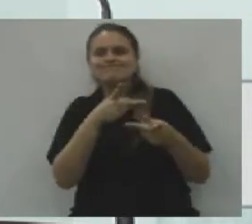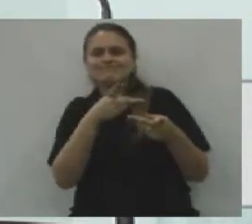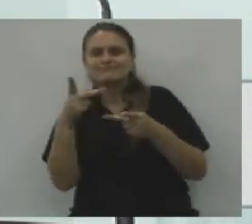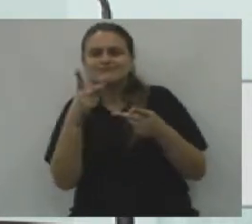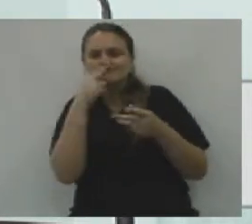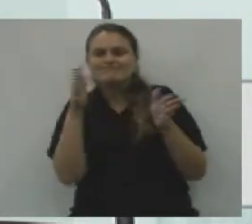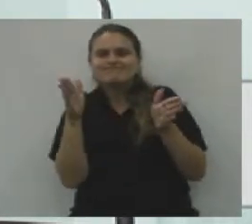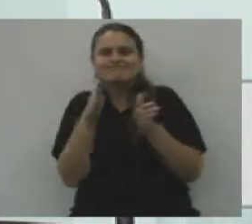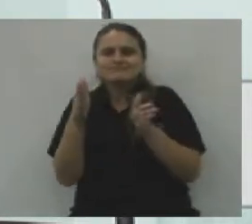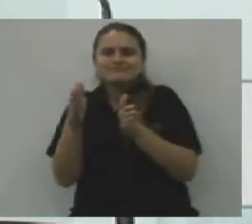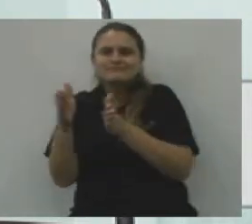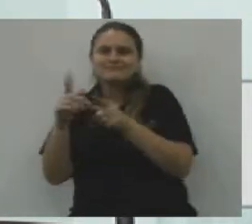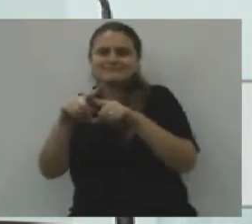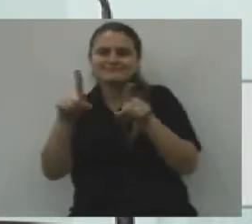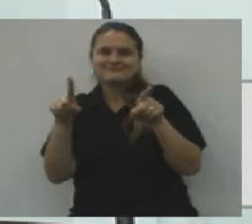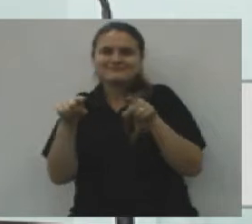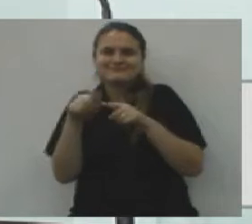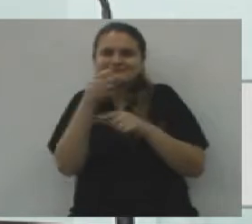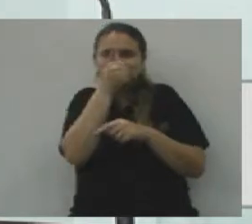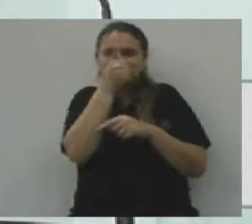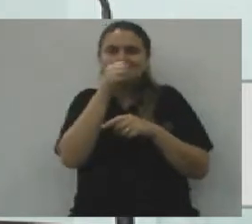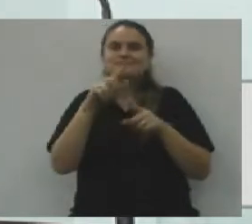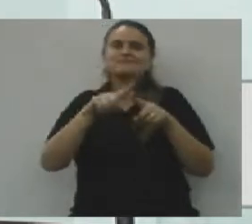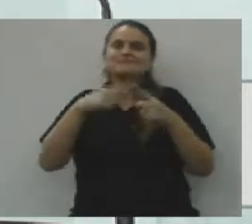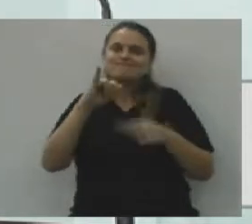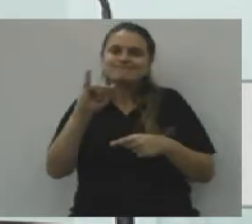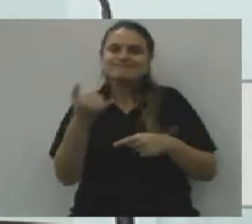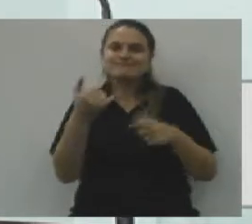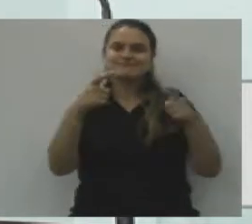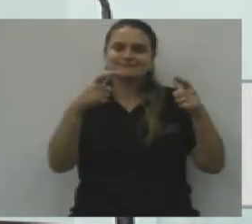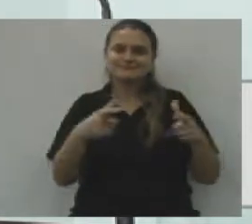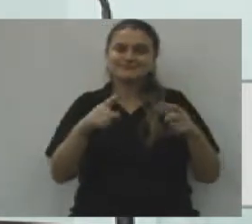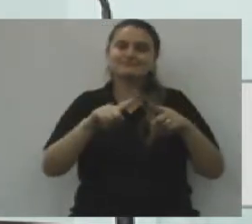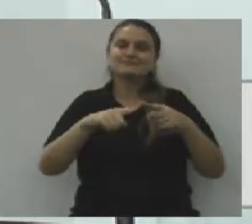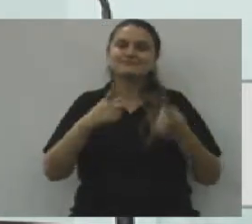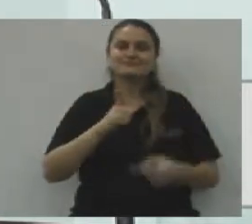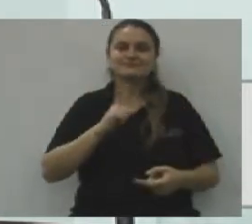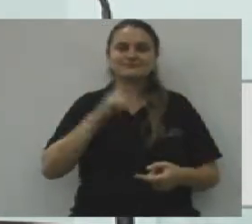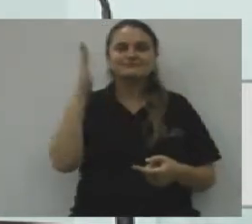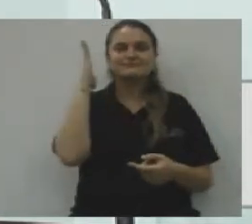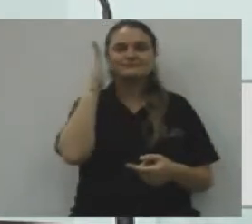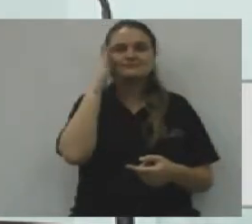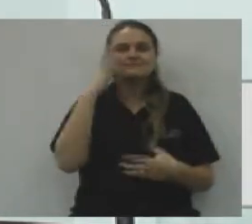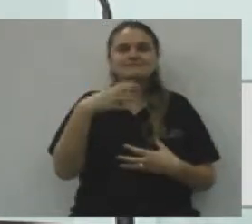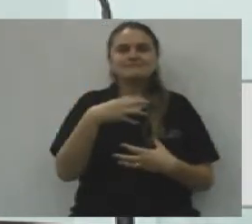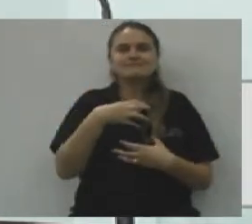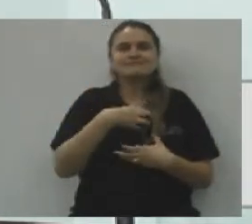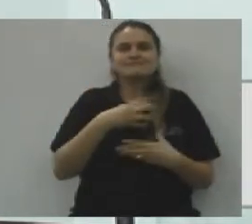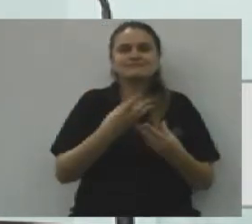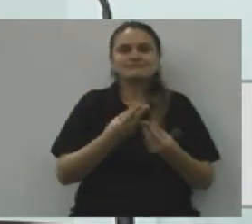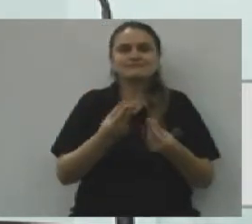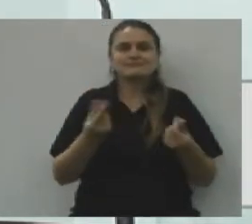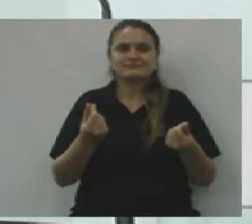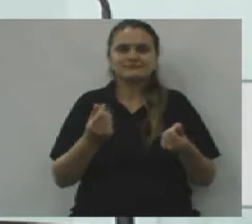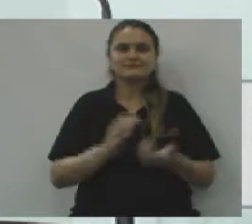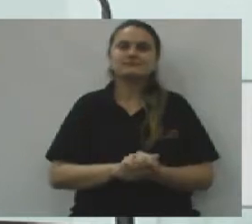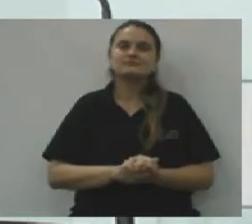tudo apertadinho, todos os espaços foram aproveitados, mas houve essa sensibilidade